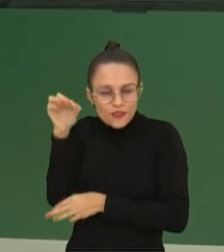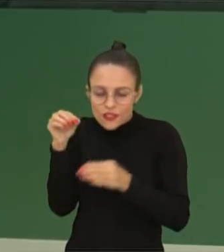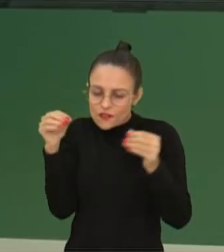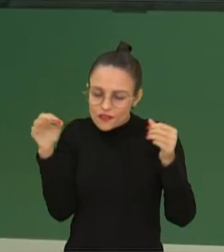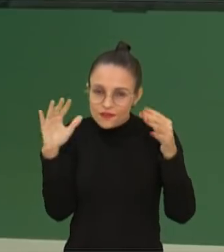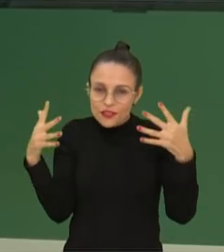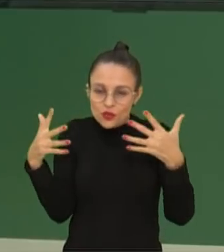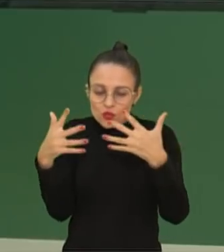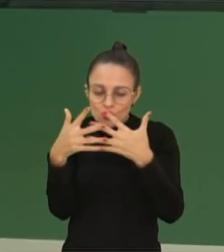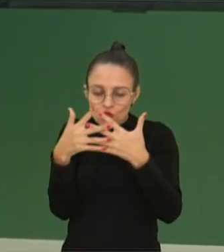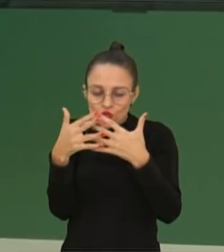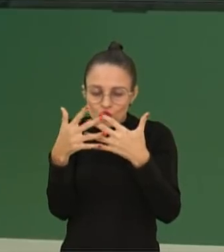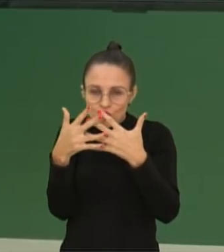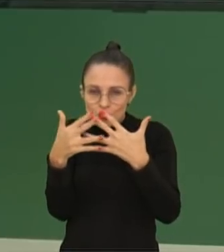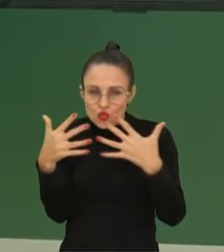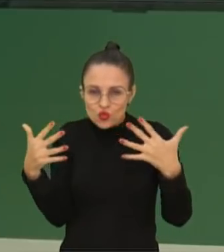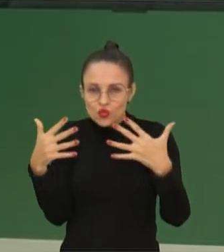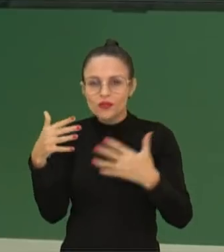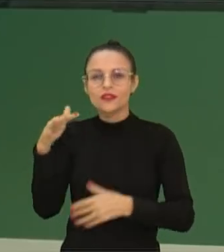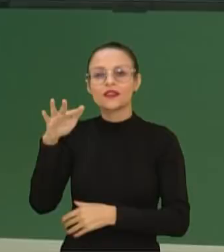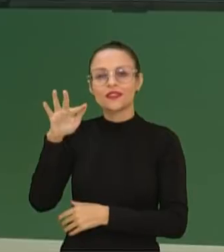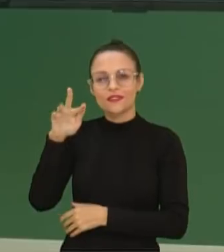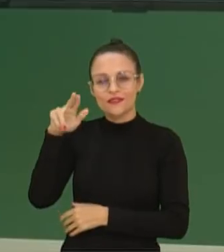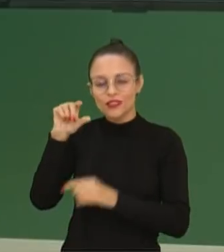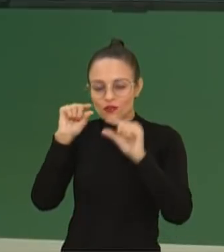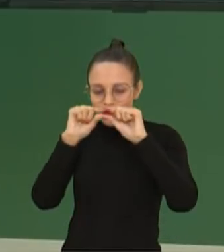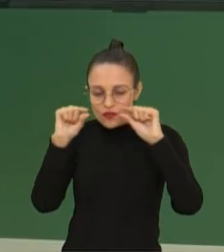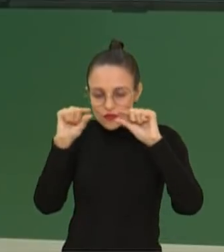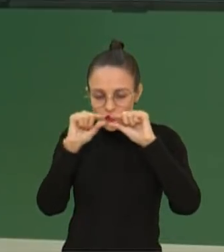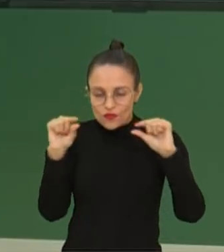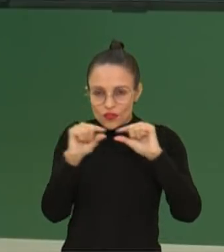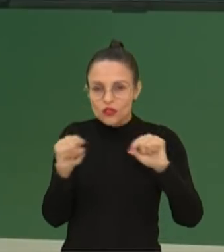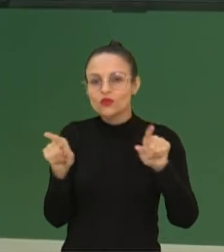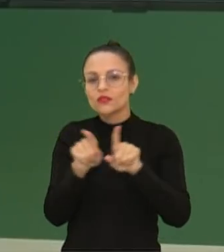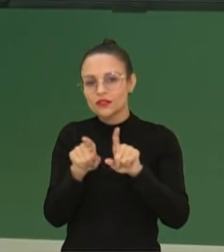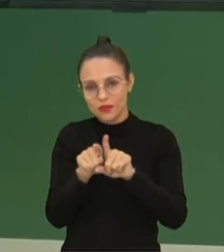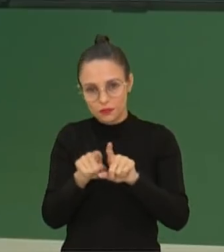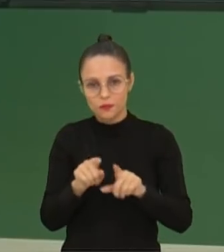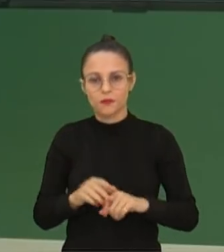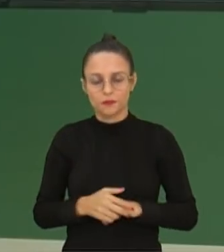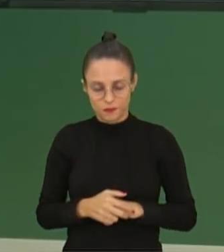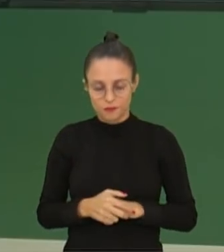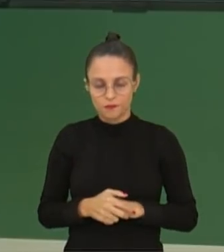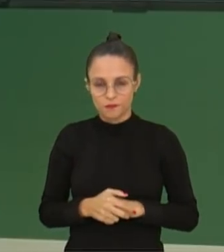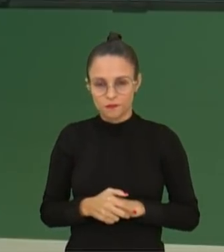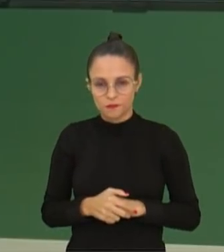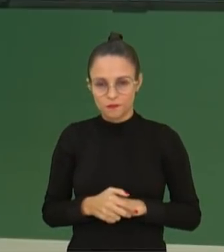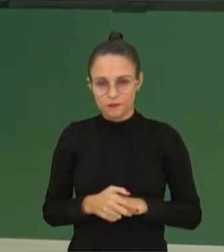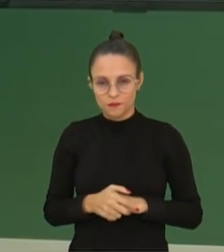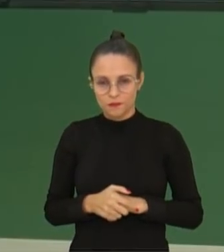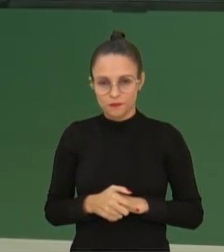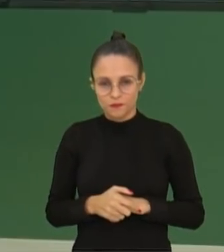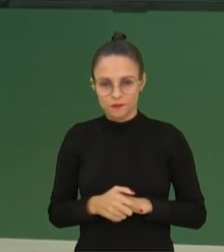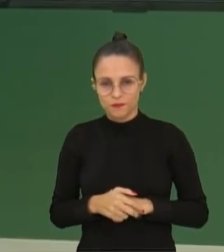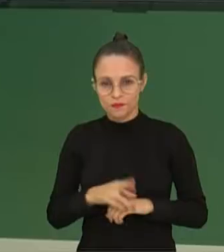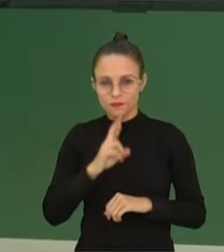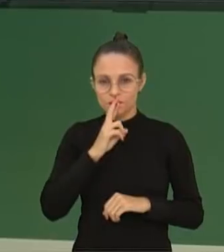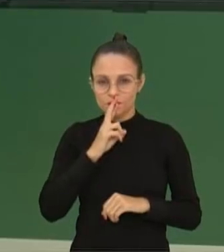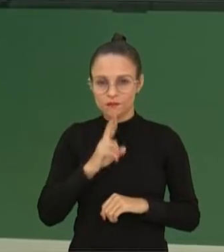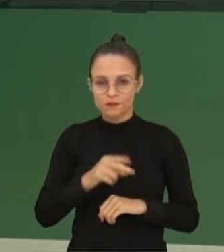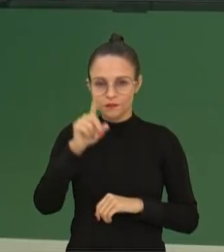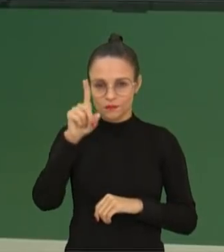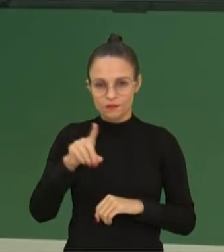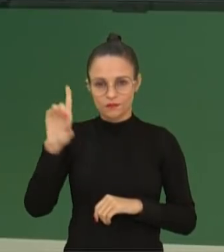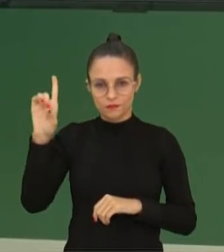fininho, então um capilar é tão fino quanto, ou aliás, mais fino ainda, certo? Então a nossa resposta aqui